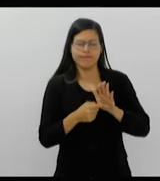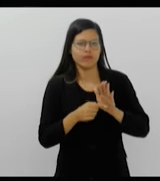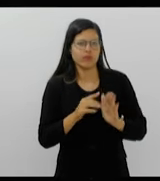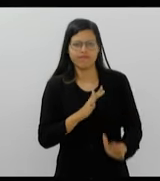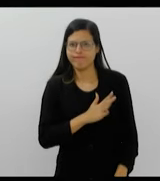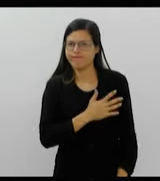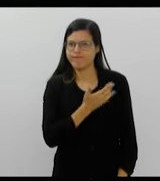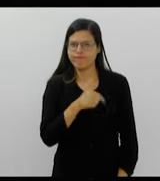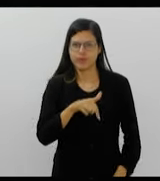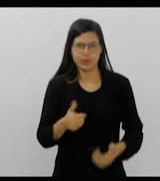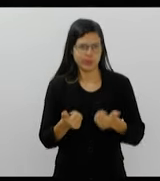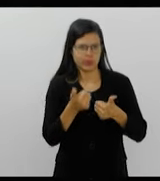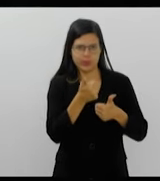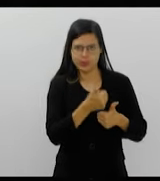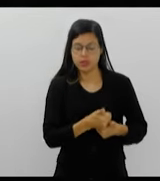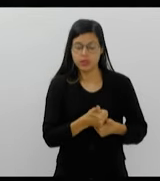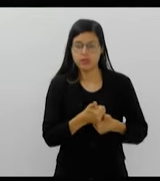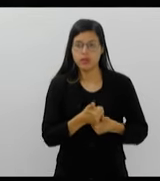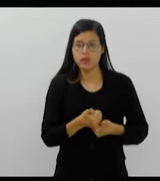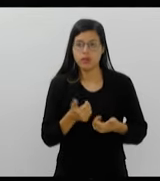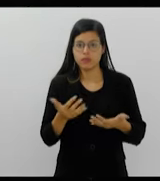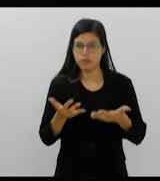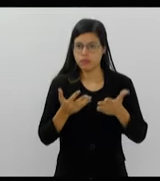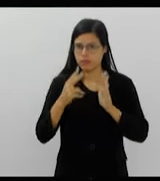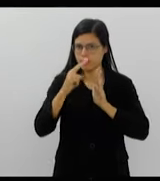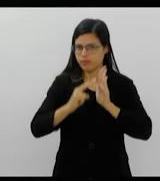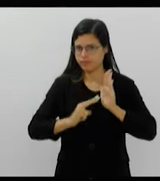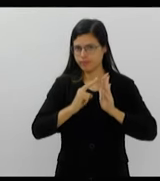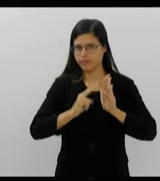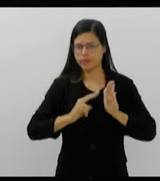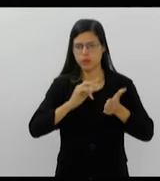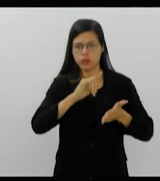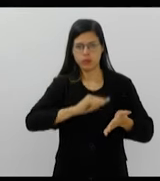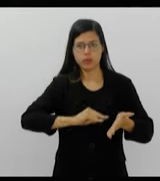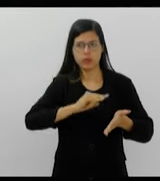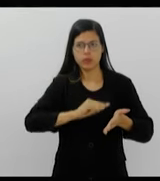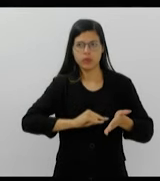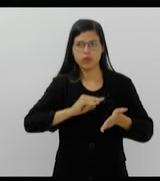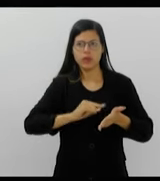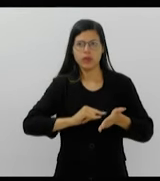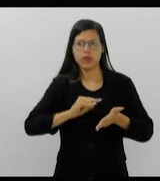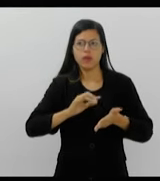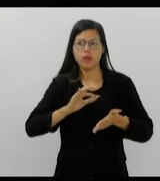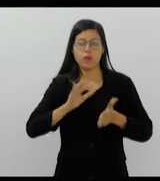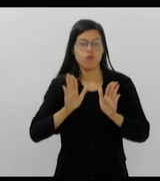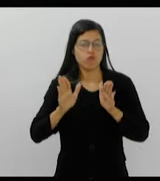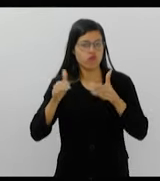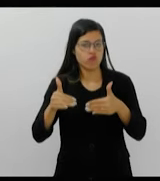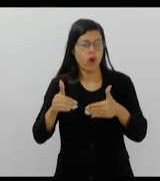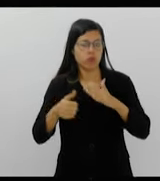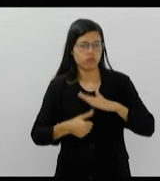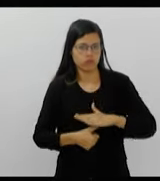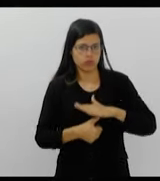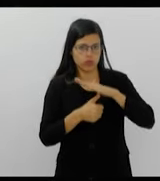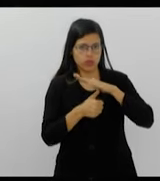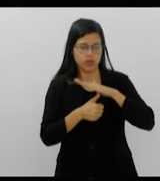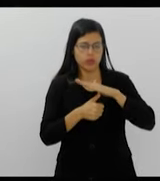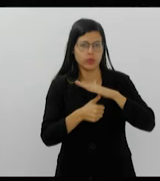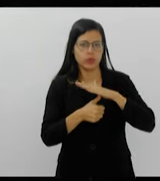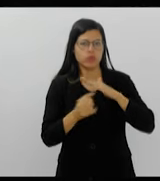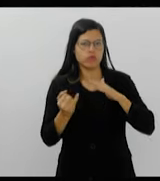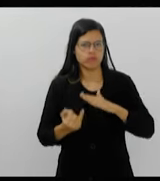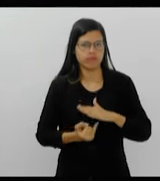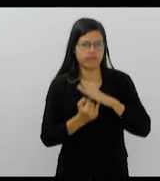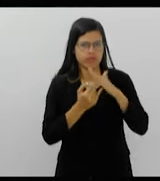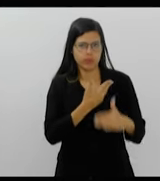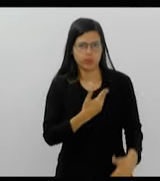eu gostaria de ler o documento do FRIPERJ, que é o Fórum de Reitores das Instituições